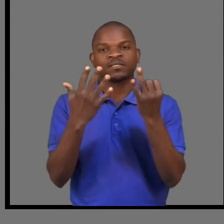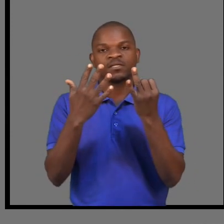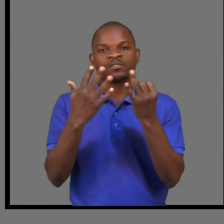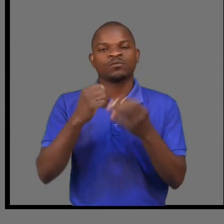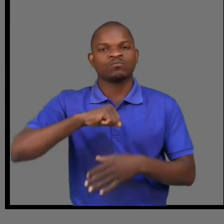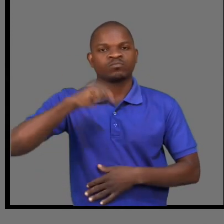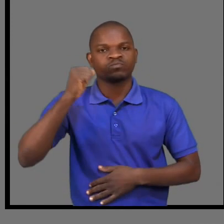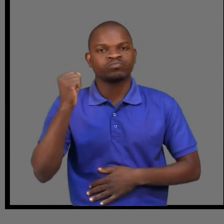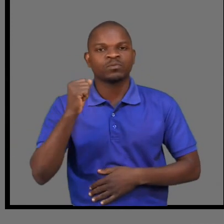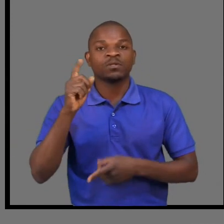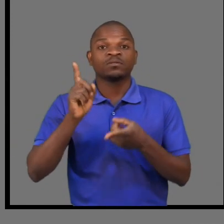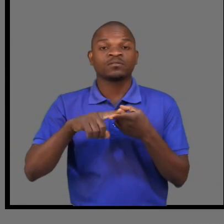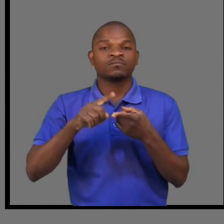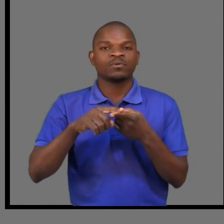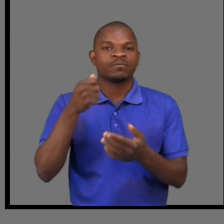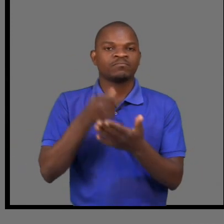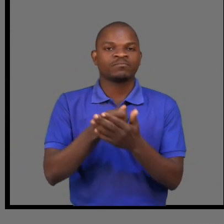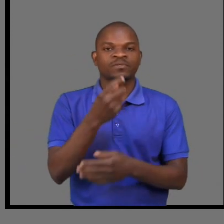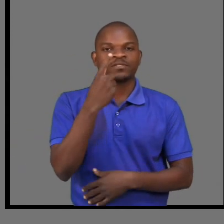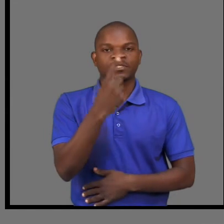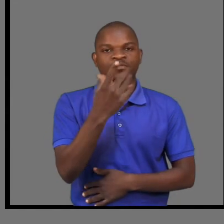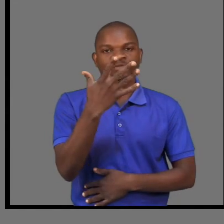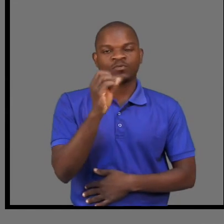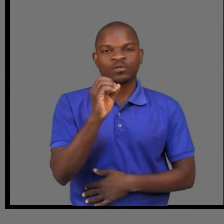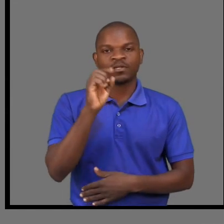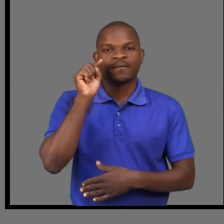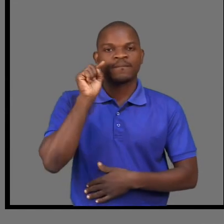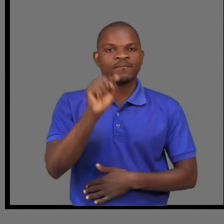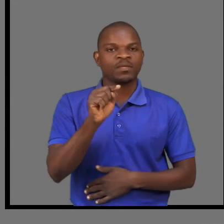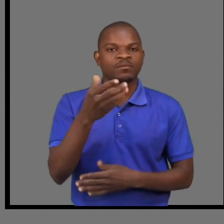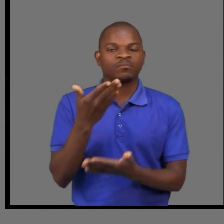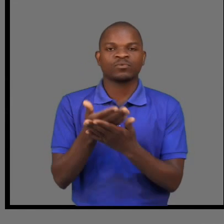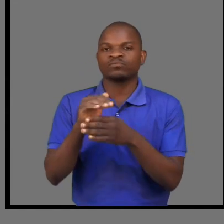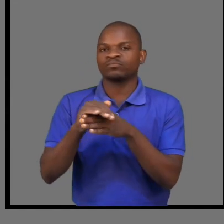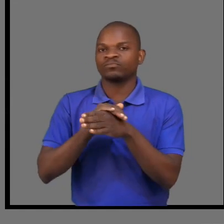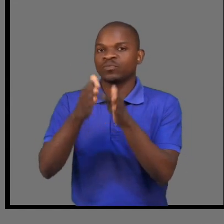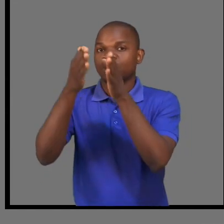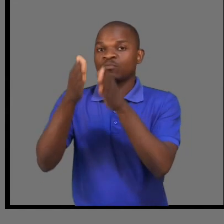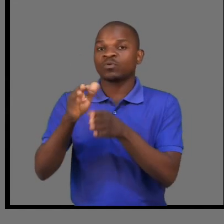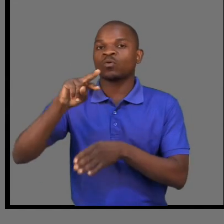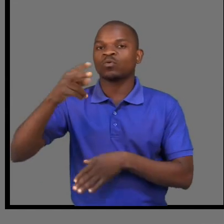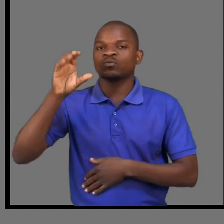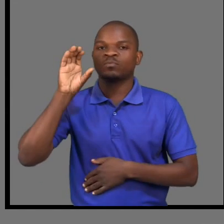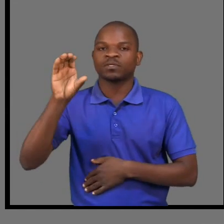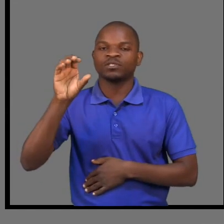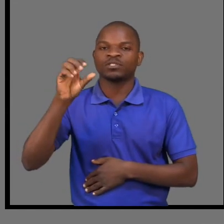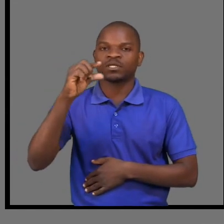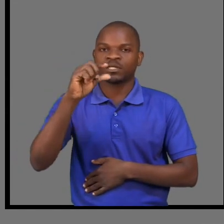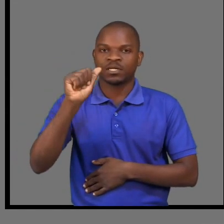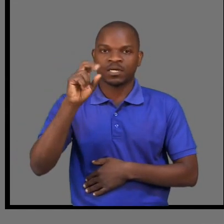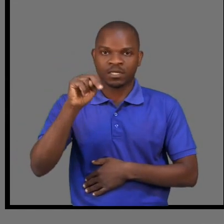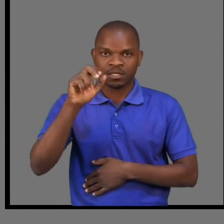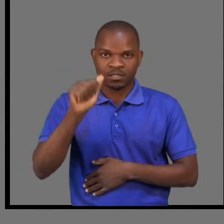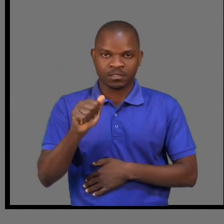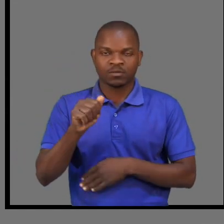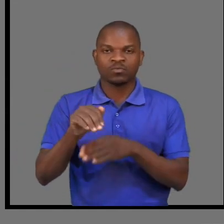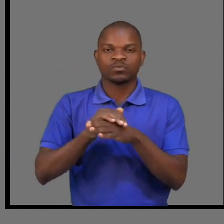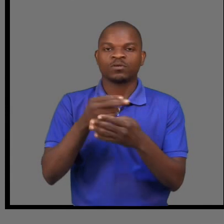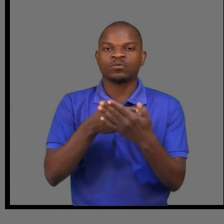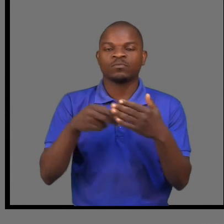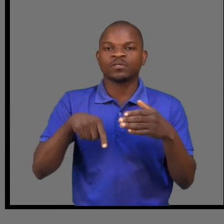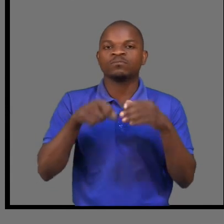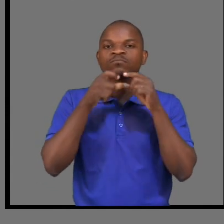e pagará 150 mil meticais por ter utilizado o jogador ganês Samuel Cial com a